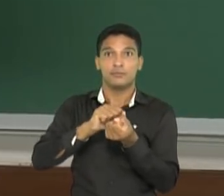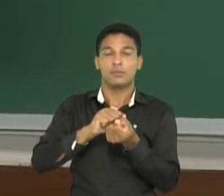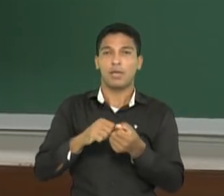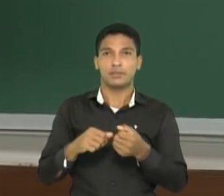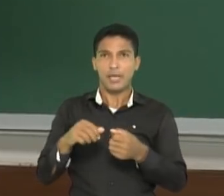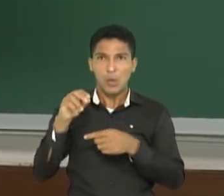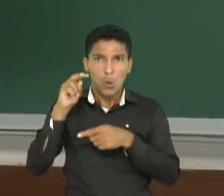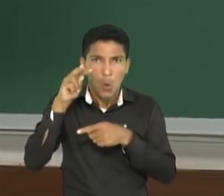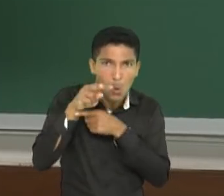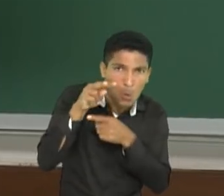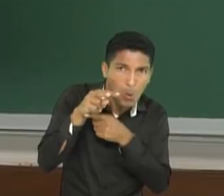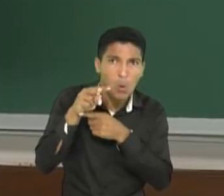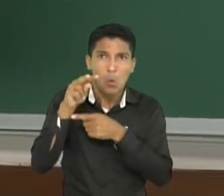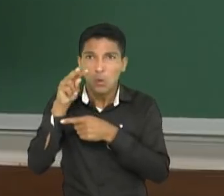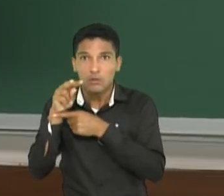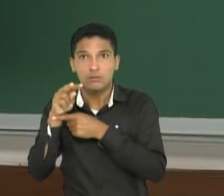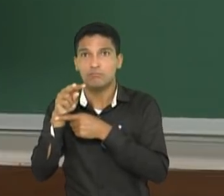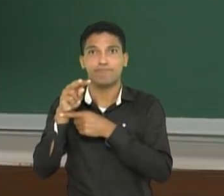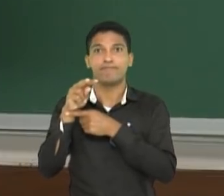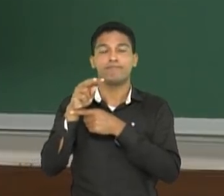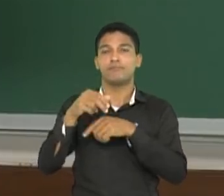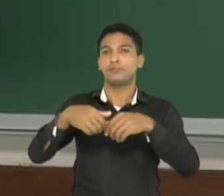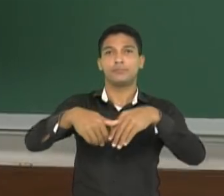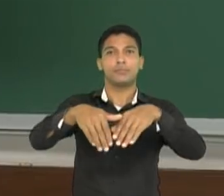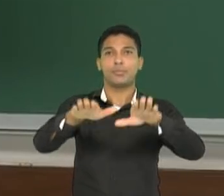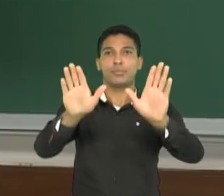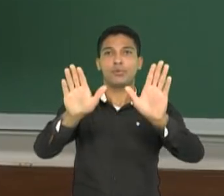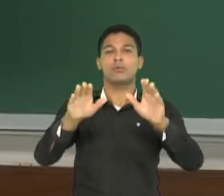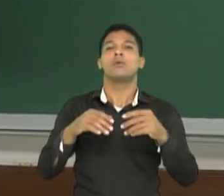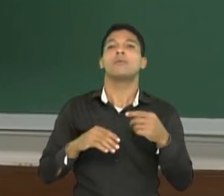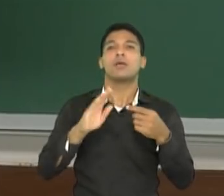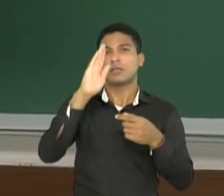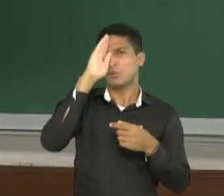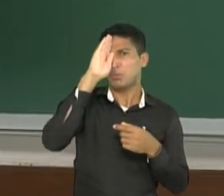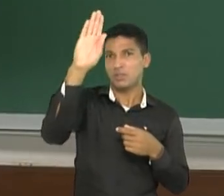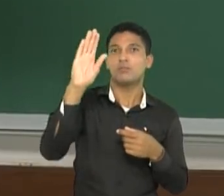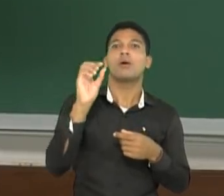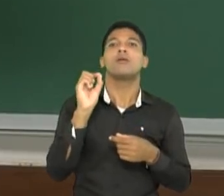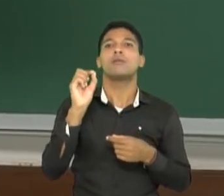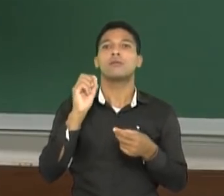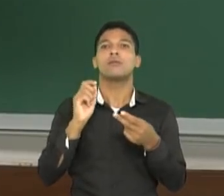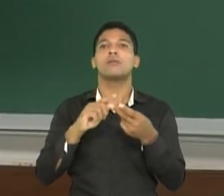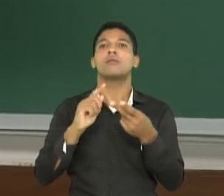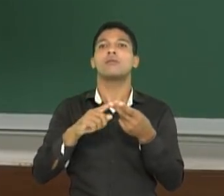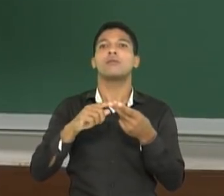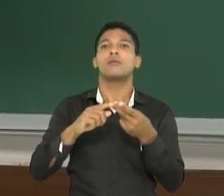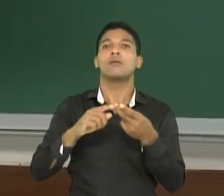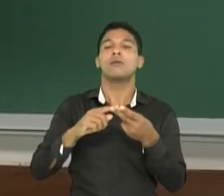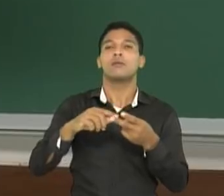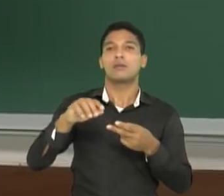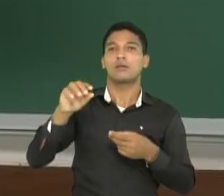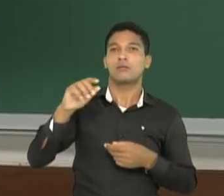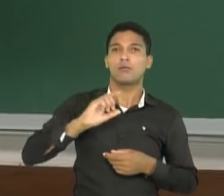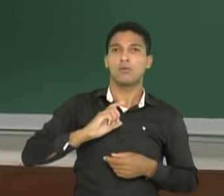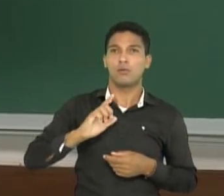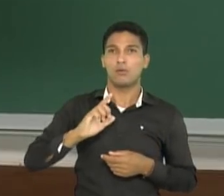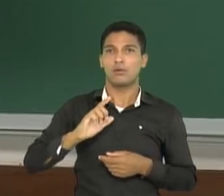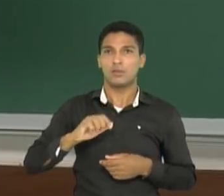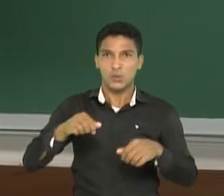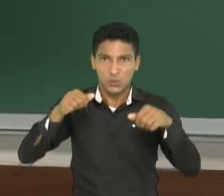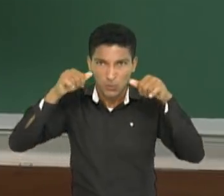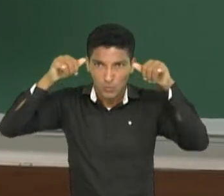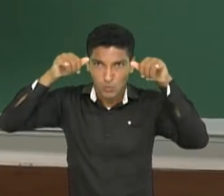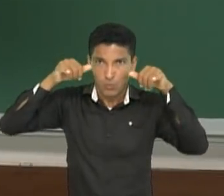cuidados. As principais criações são de bovinos e bubalinos. Então, nós temos criações de búfalos, né, em algumas